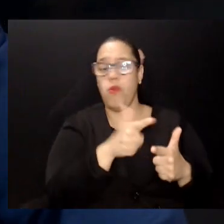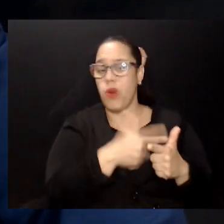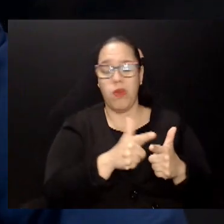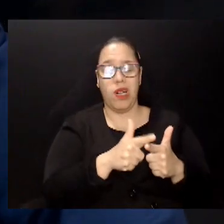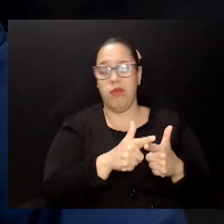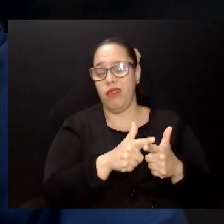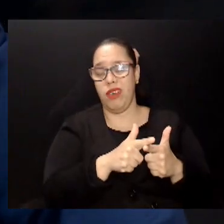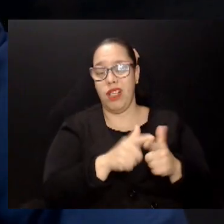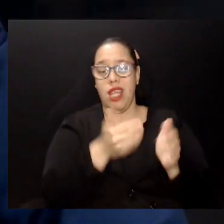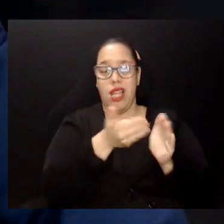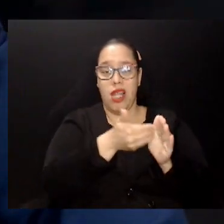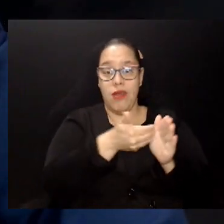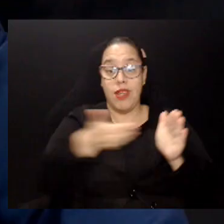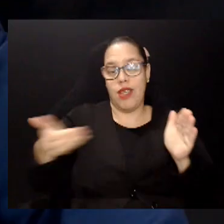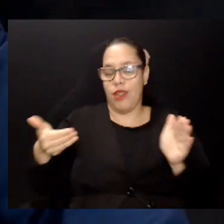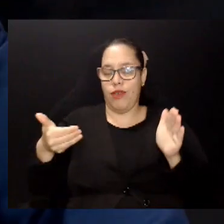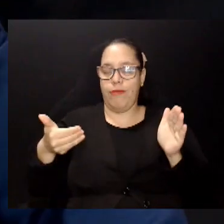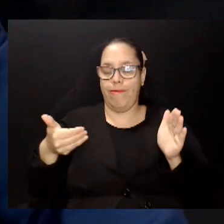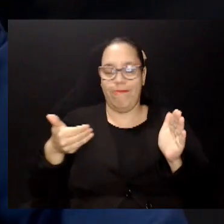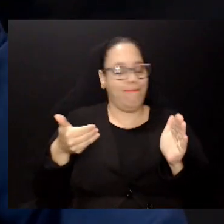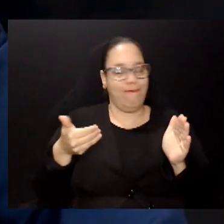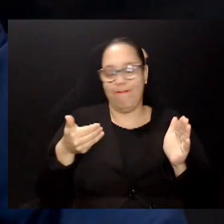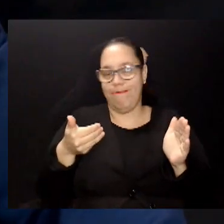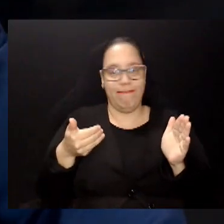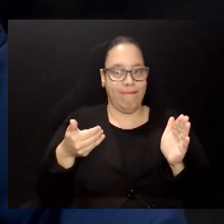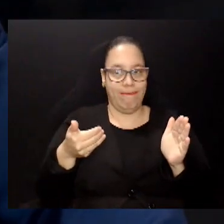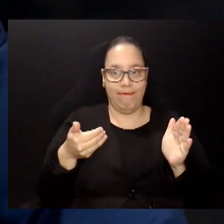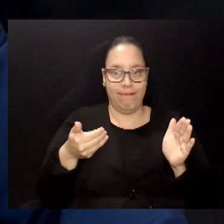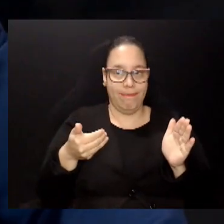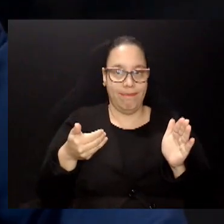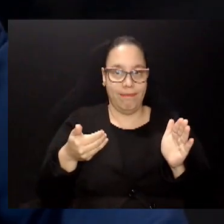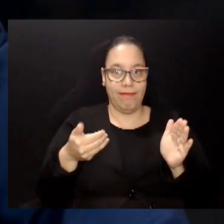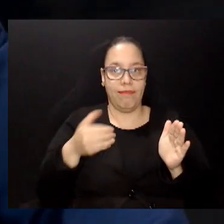excluído, né? E a exclusão também